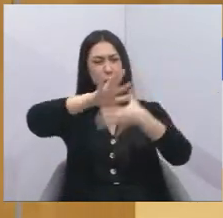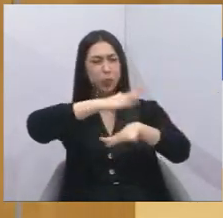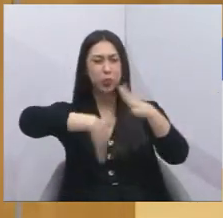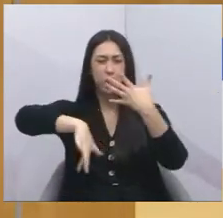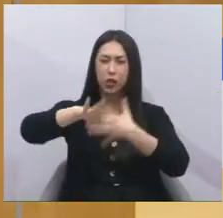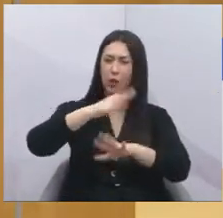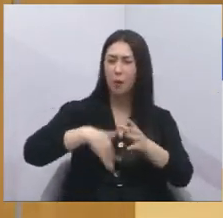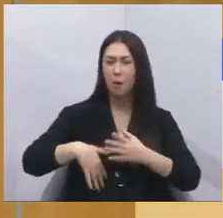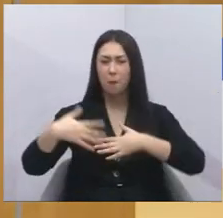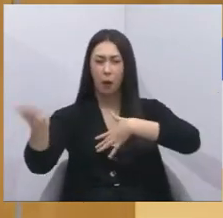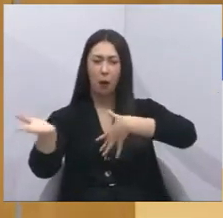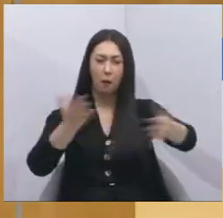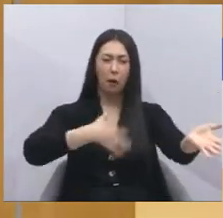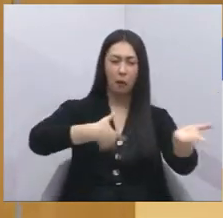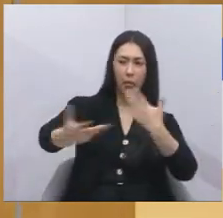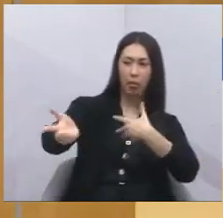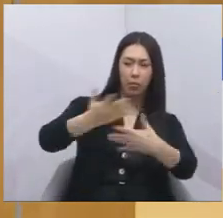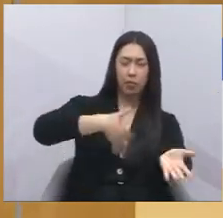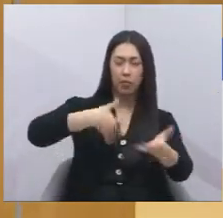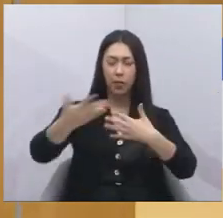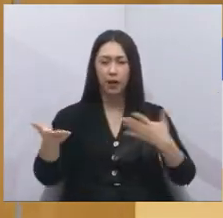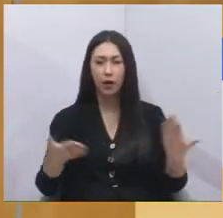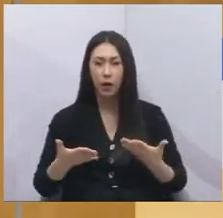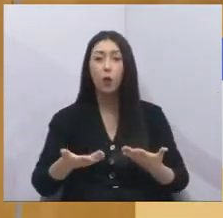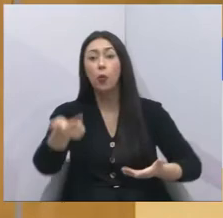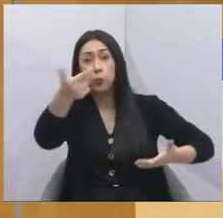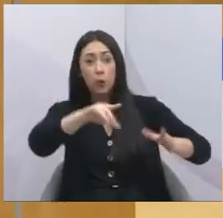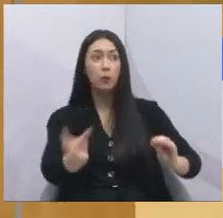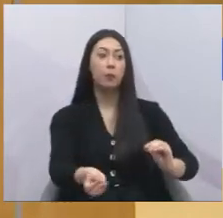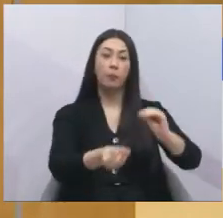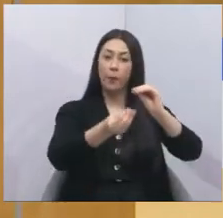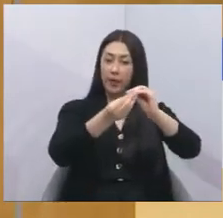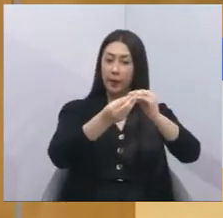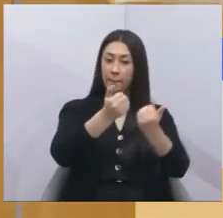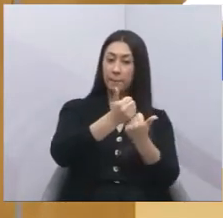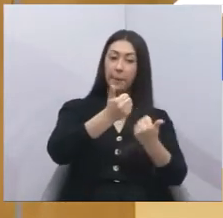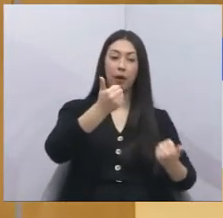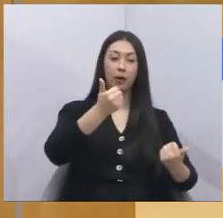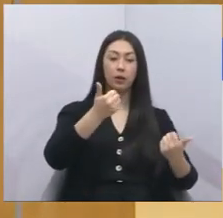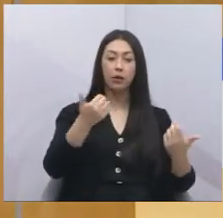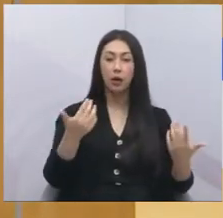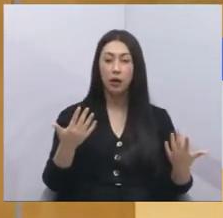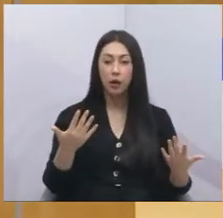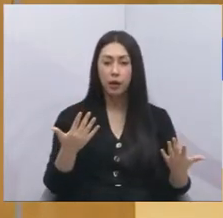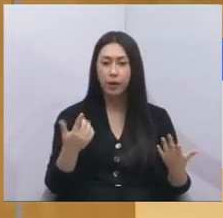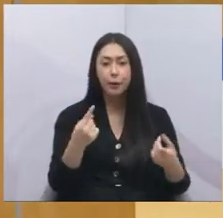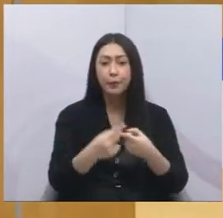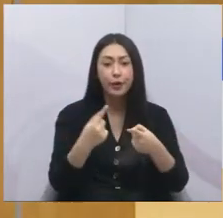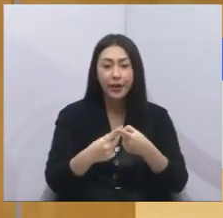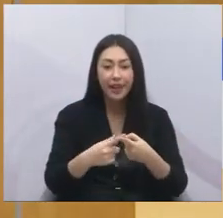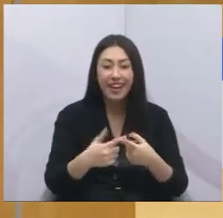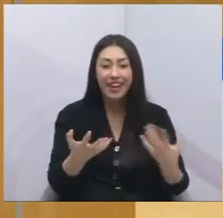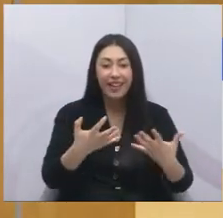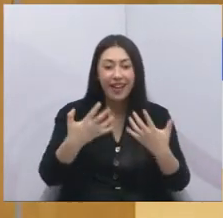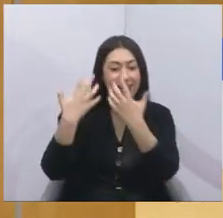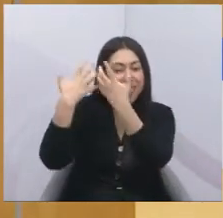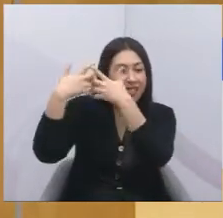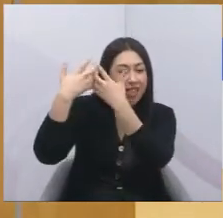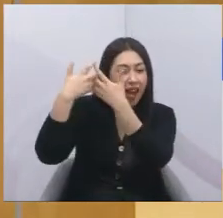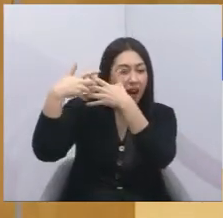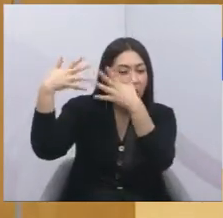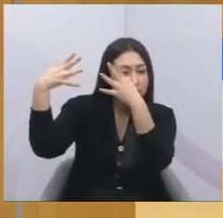emendas que jogou daqui, jogou de lá, agora já tem a subemenda. Subemenda. Para quê? Para confundir a cabeça dos